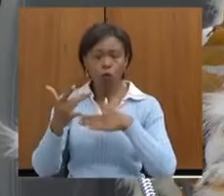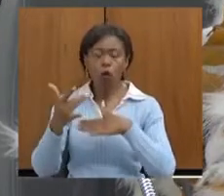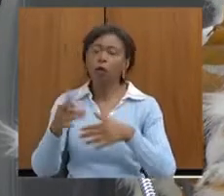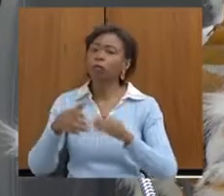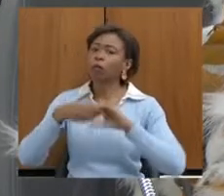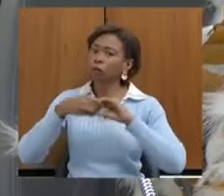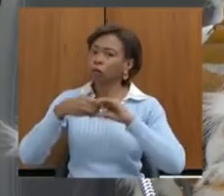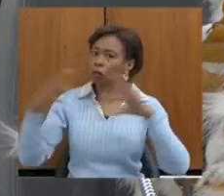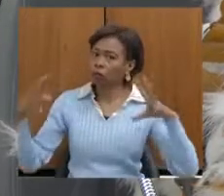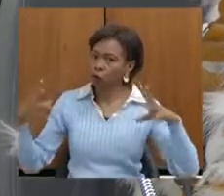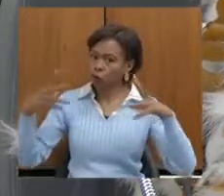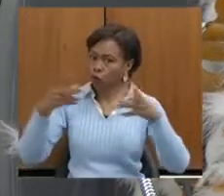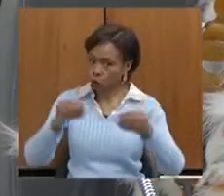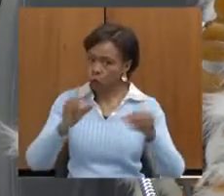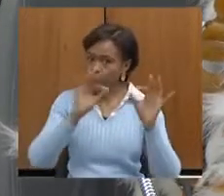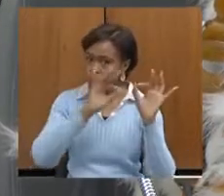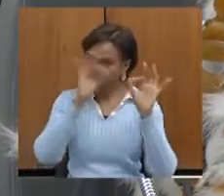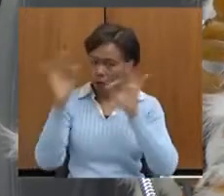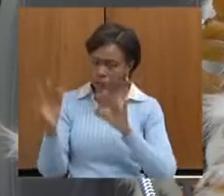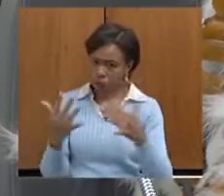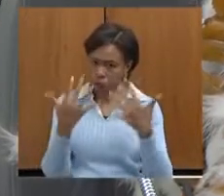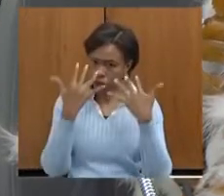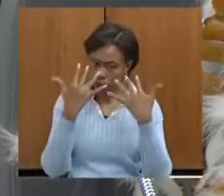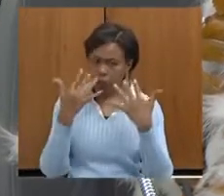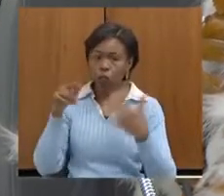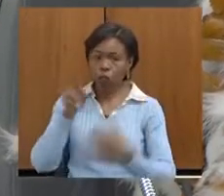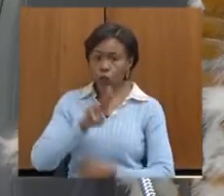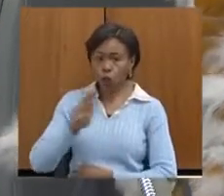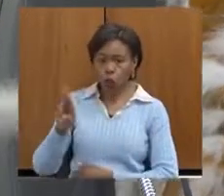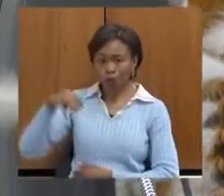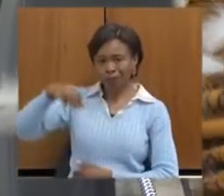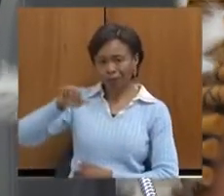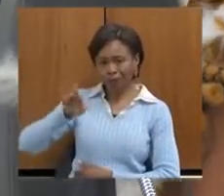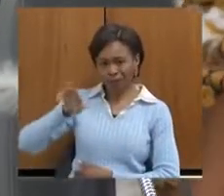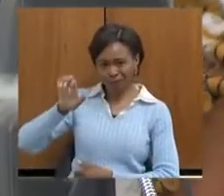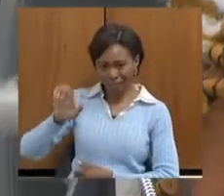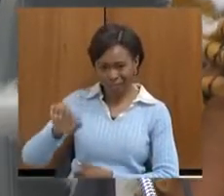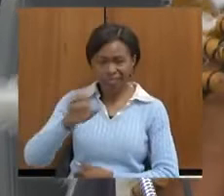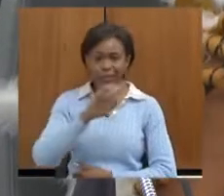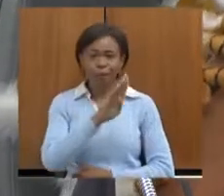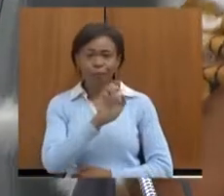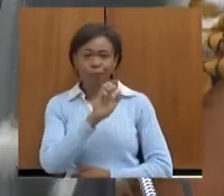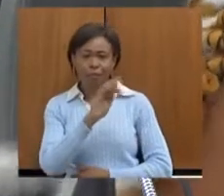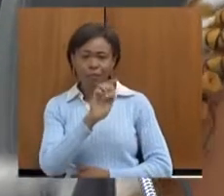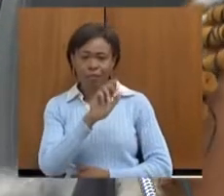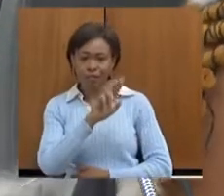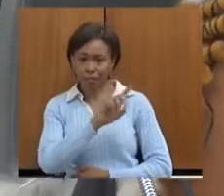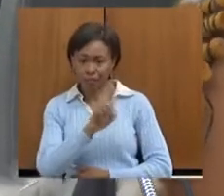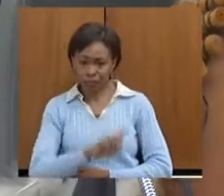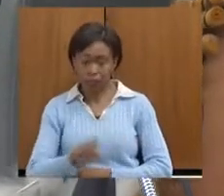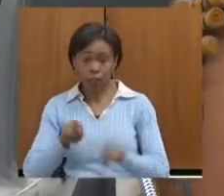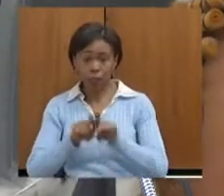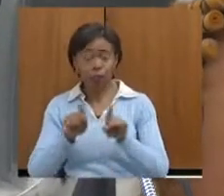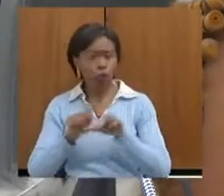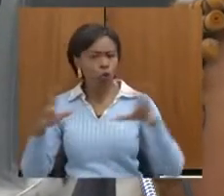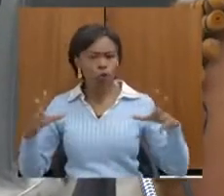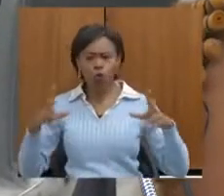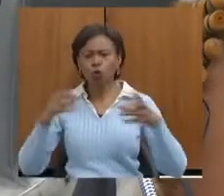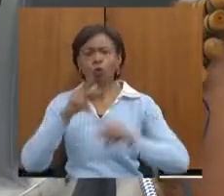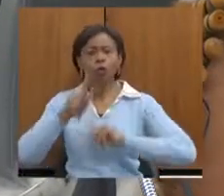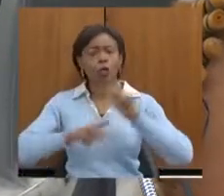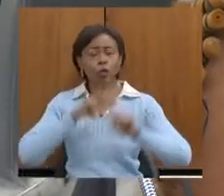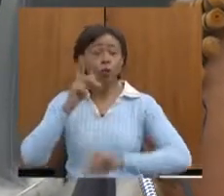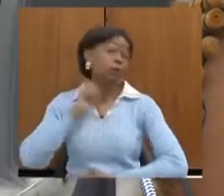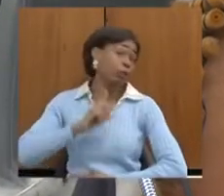que nos acompanham em nome da Meire da Beatriz a todos os atingidos de Minas Gerais e do espírito santo